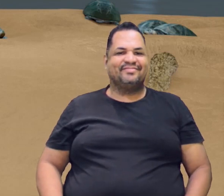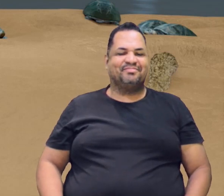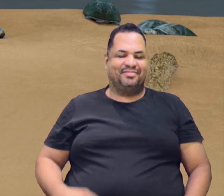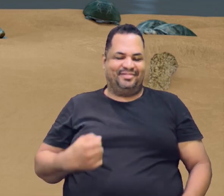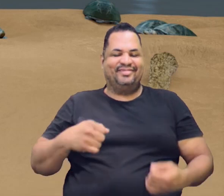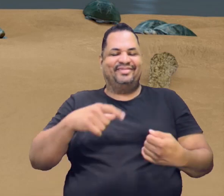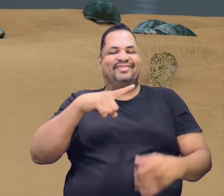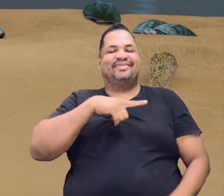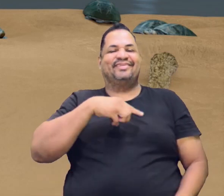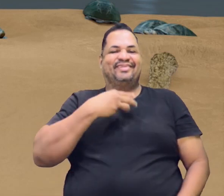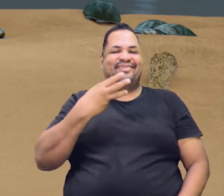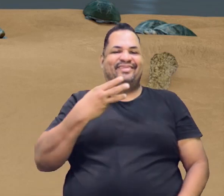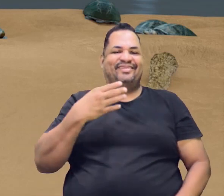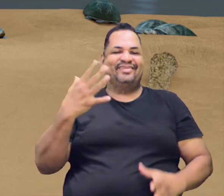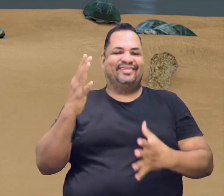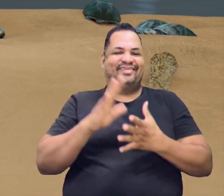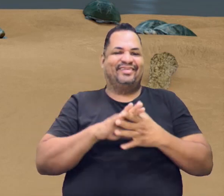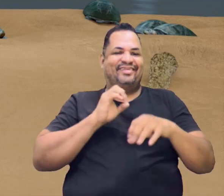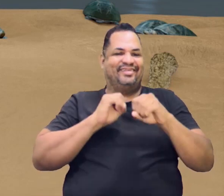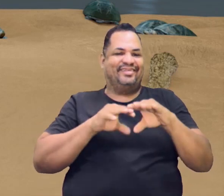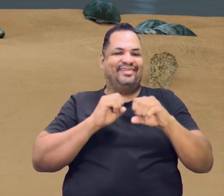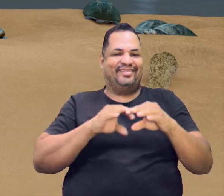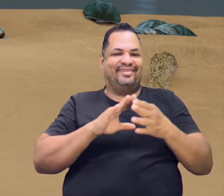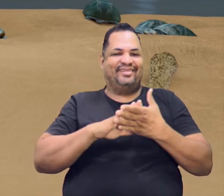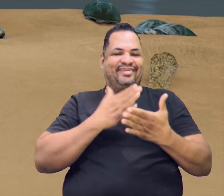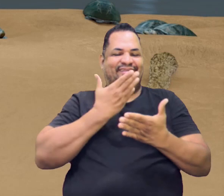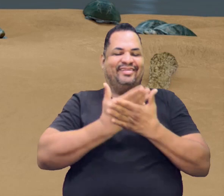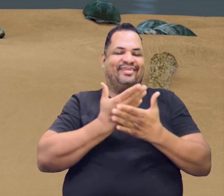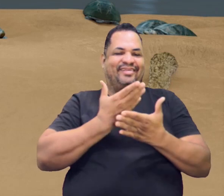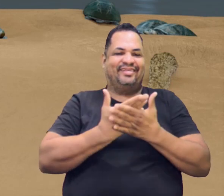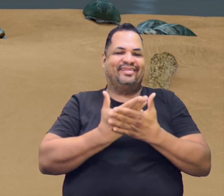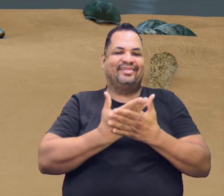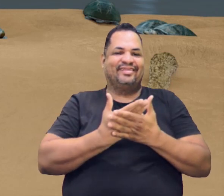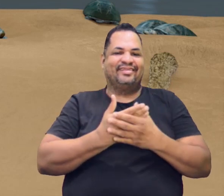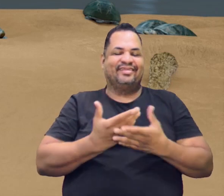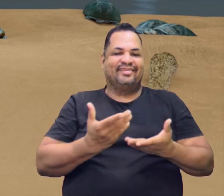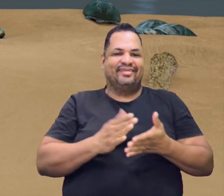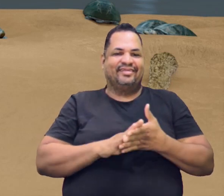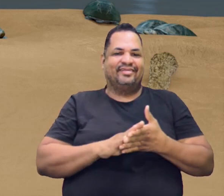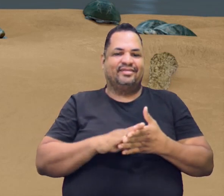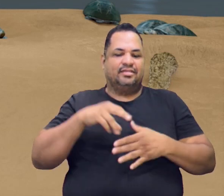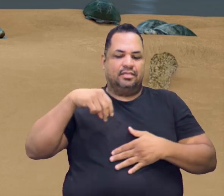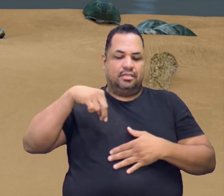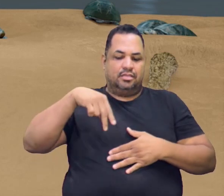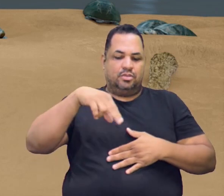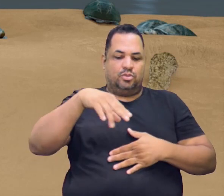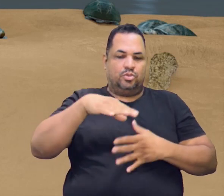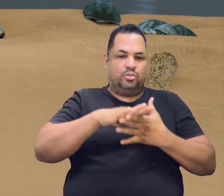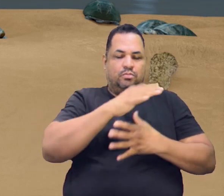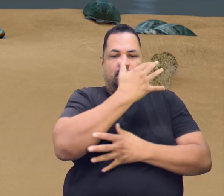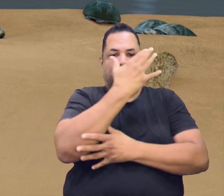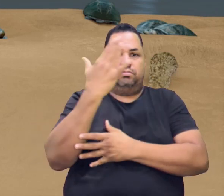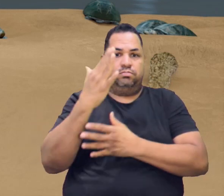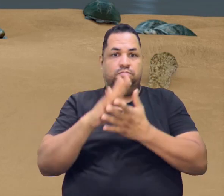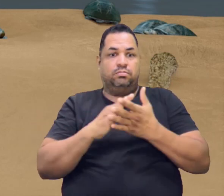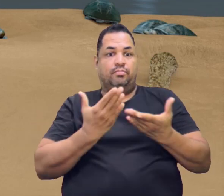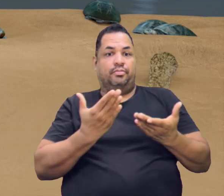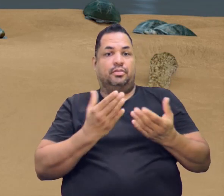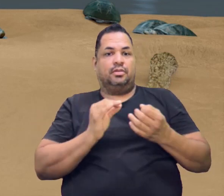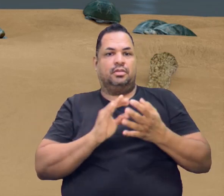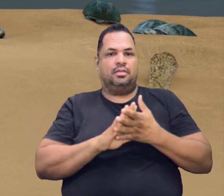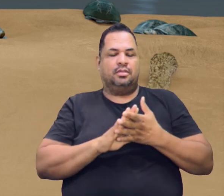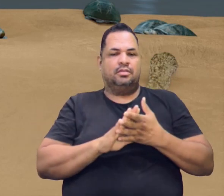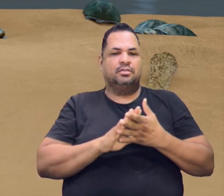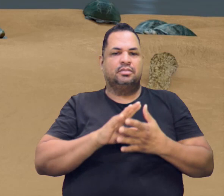umas 3 aulas para poder falar. Umas 3 aulas. Rondon, andando pela floresta, ele vai ser surpreendido